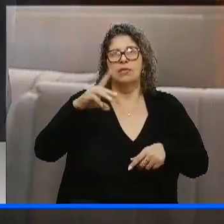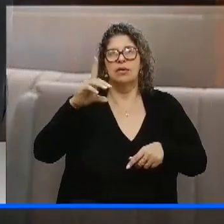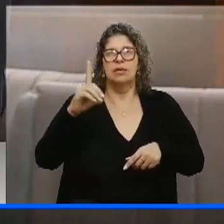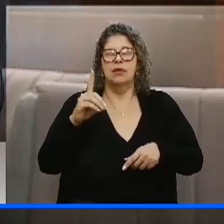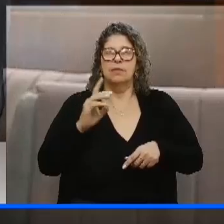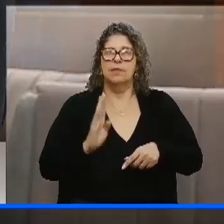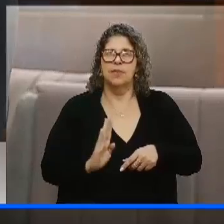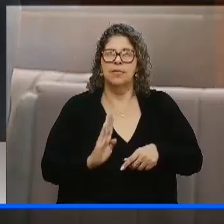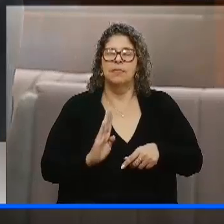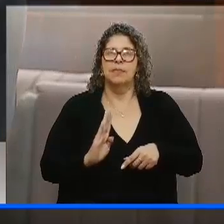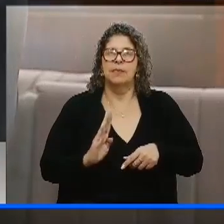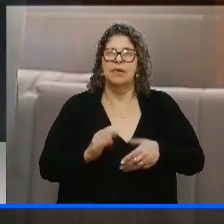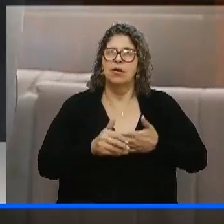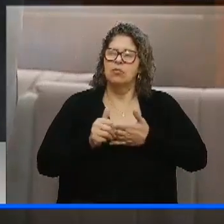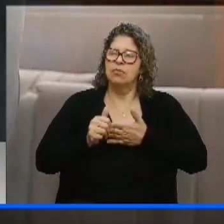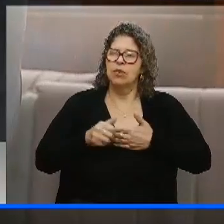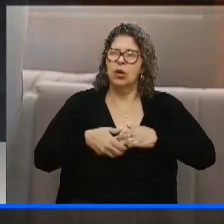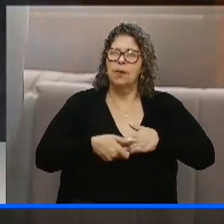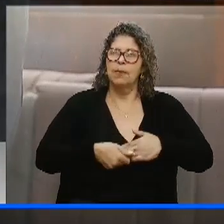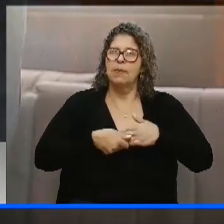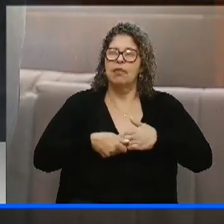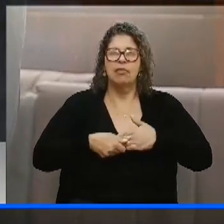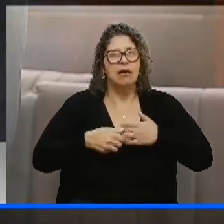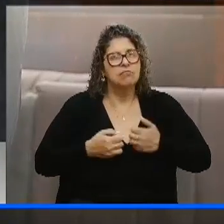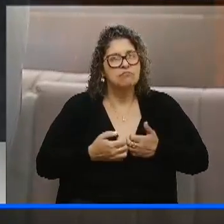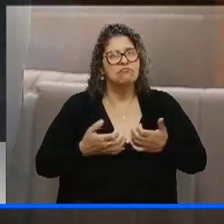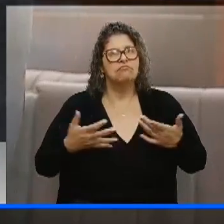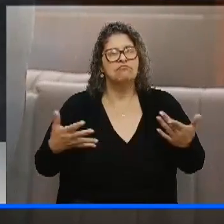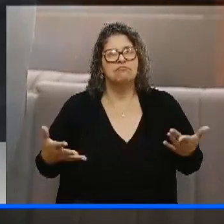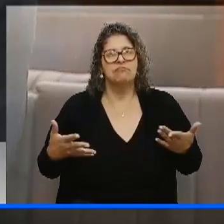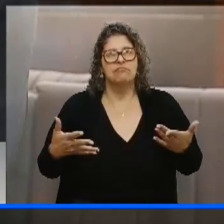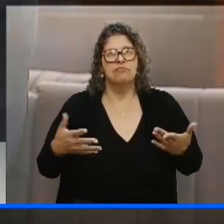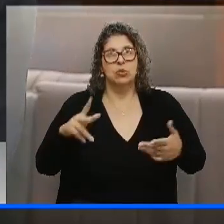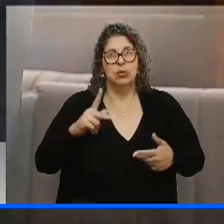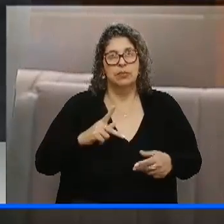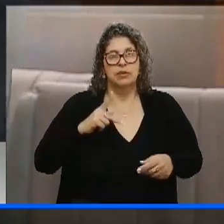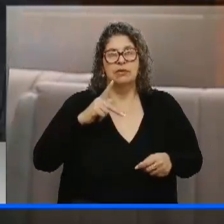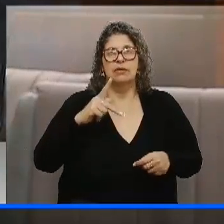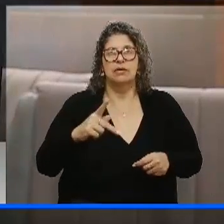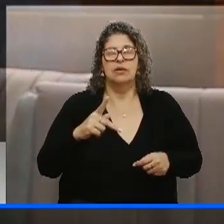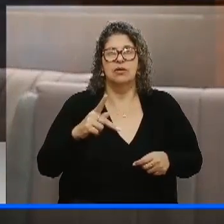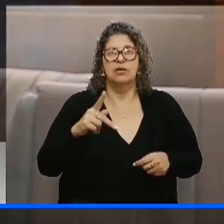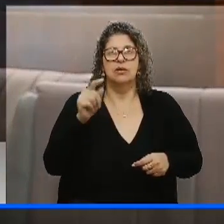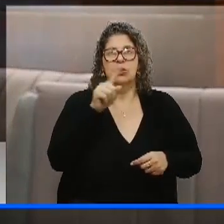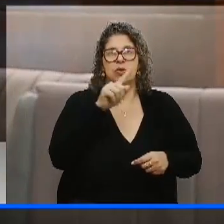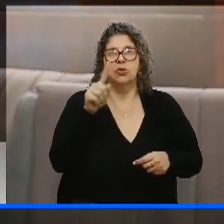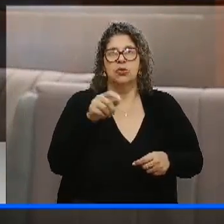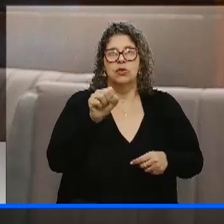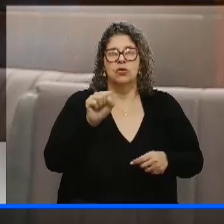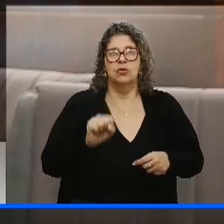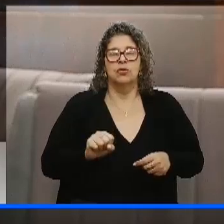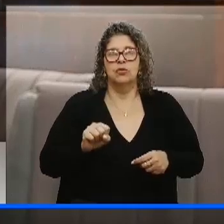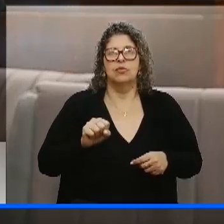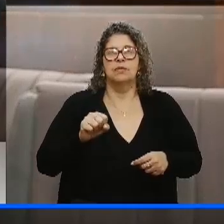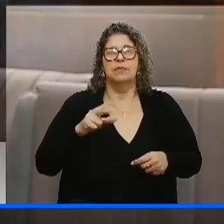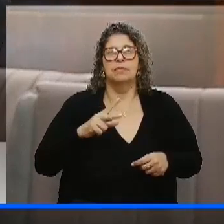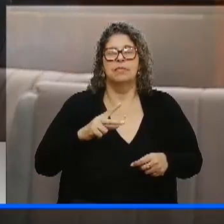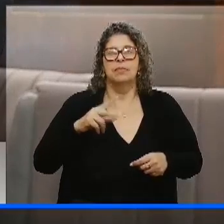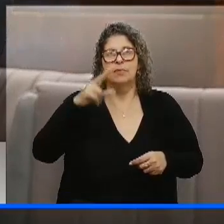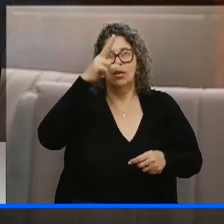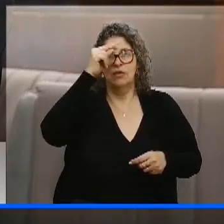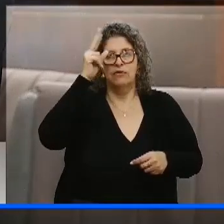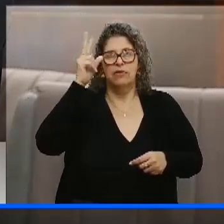queria cumprimentar e saudar el premio o presidente da zona sul o prefeito mauro a